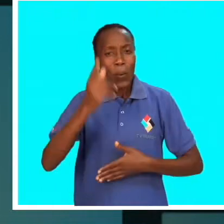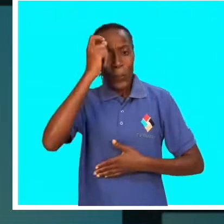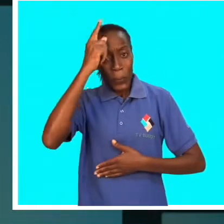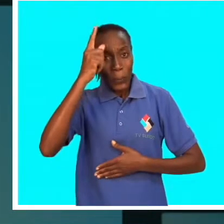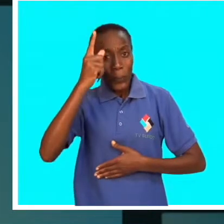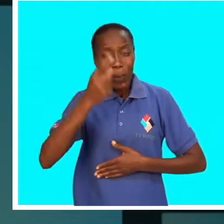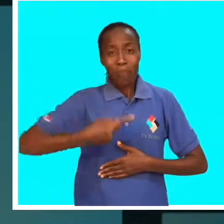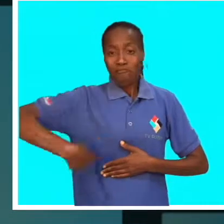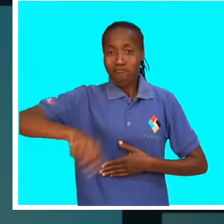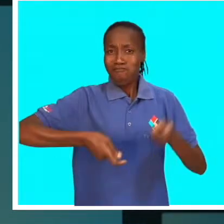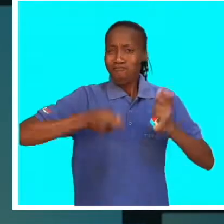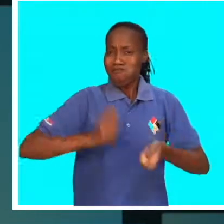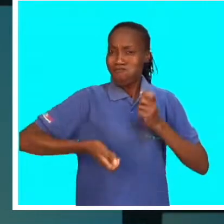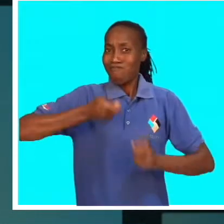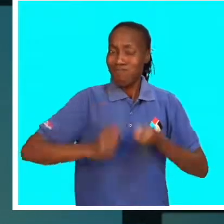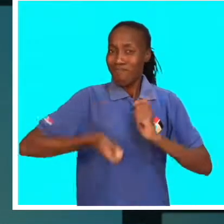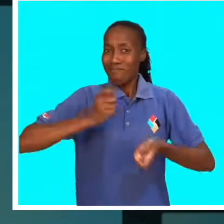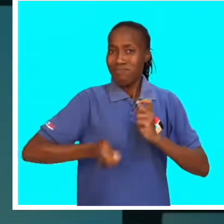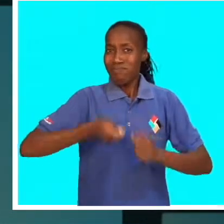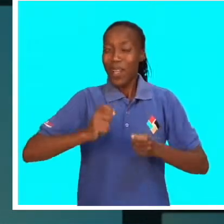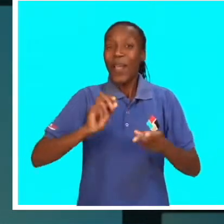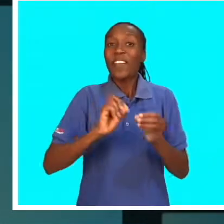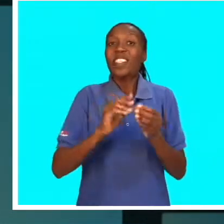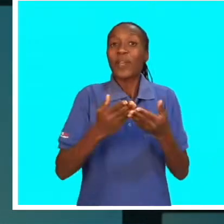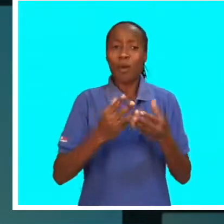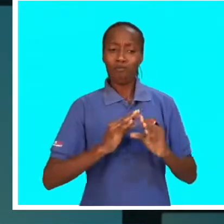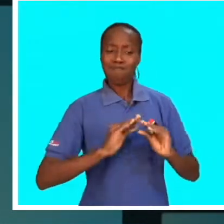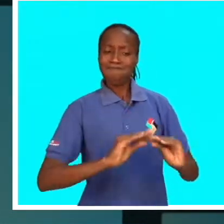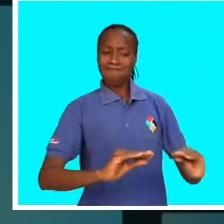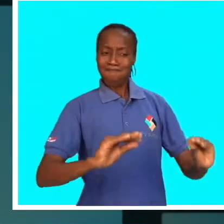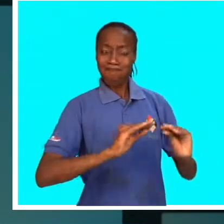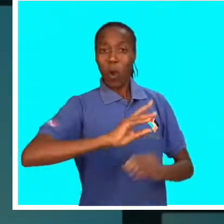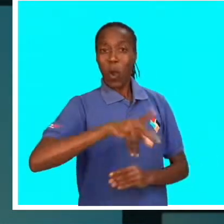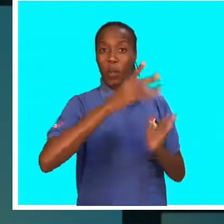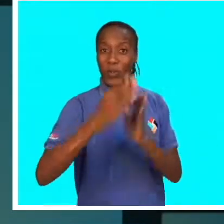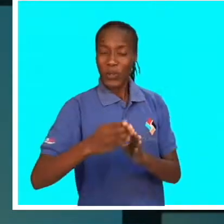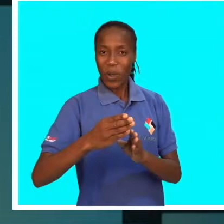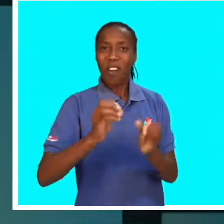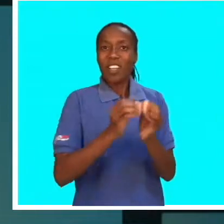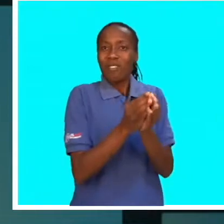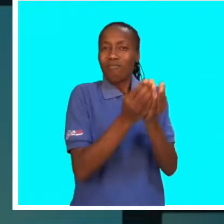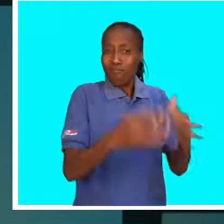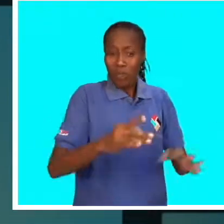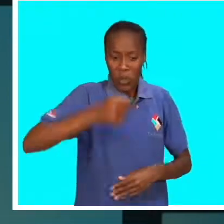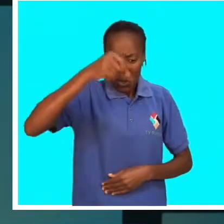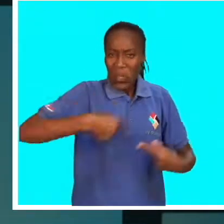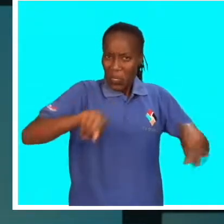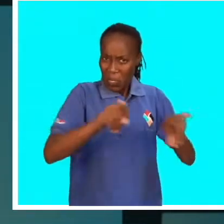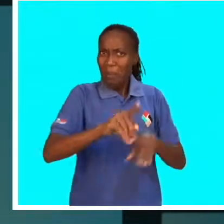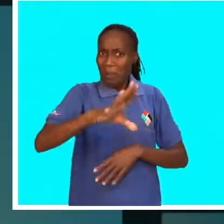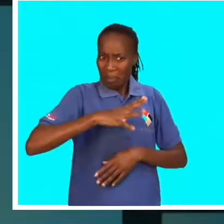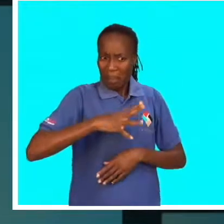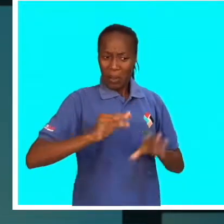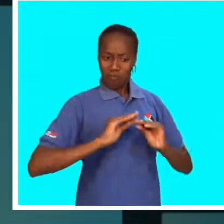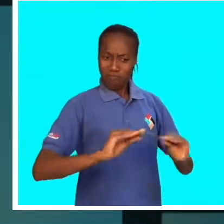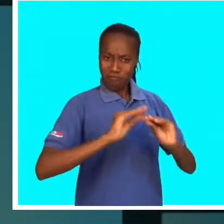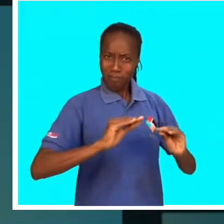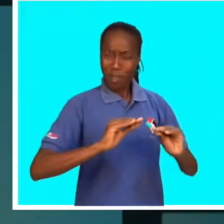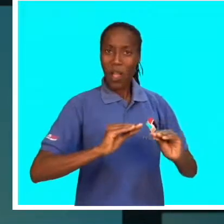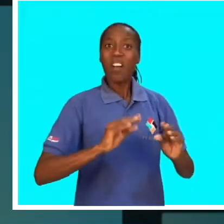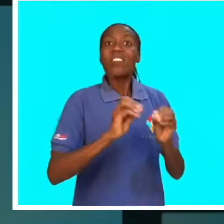Nascemos para isto. Aprendemos para também ensinarmos às outras pessoas. Tenho muitos